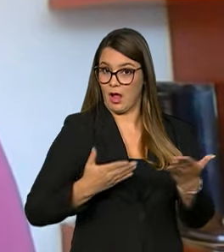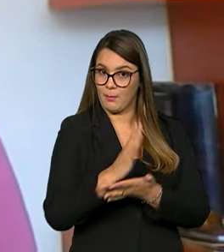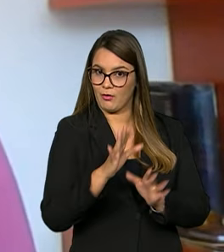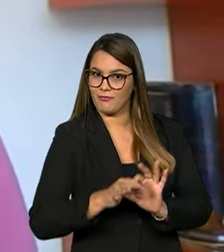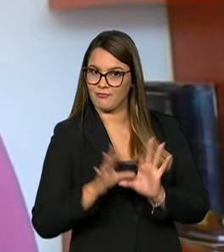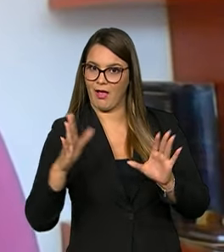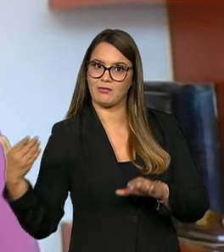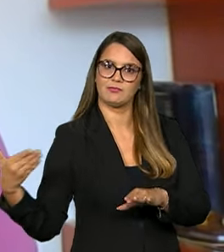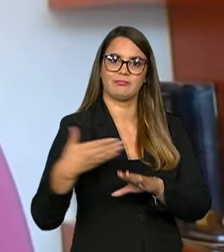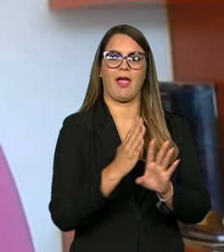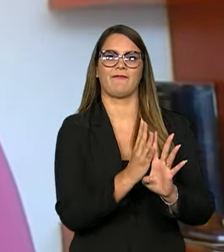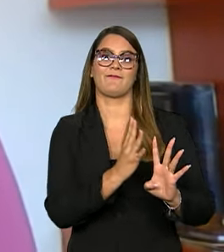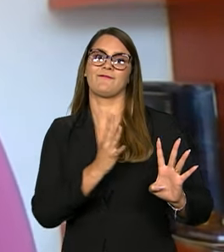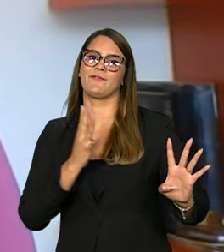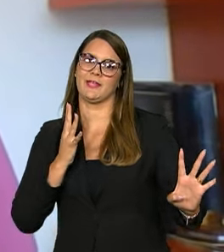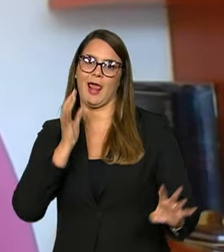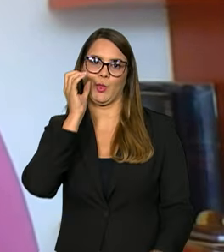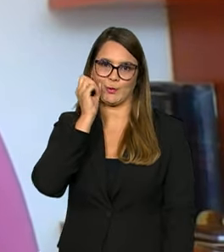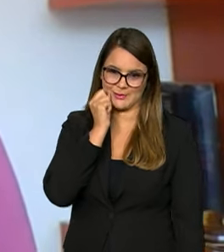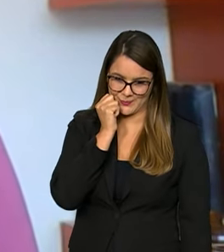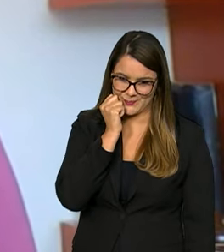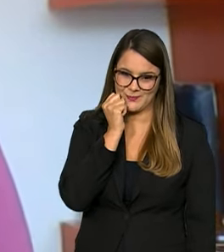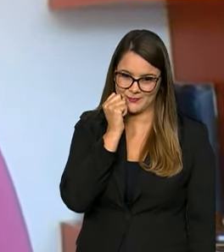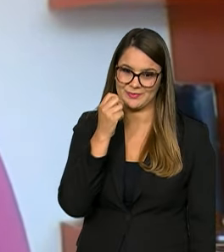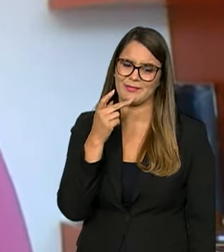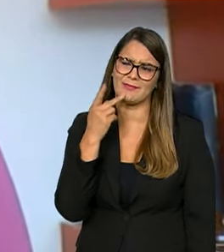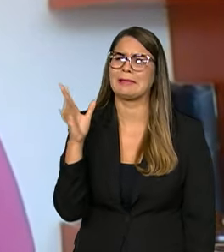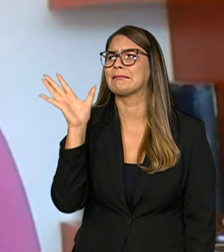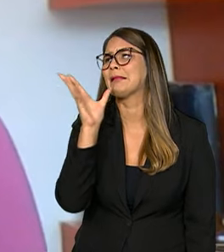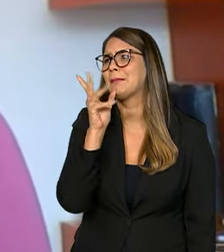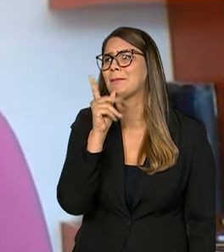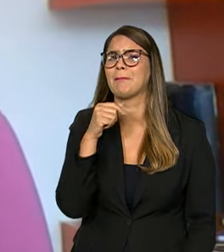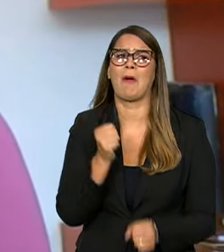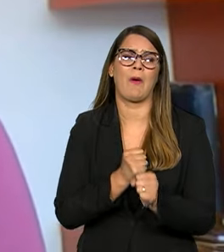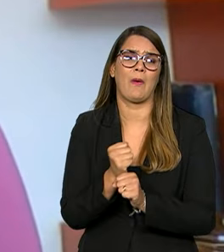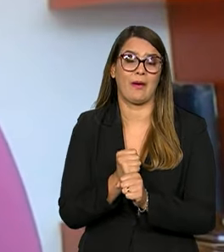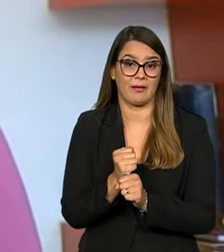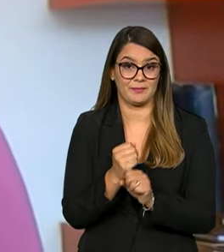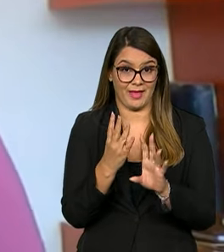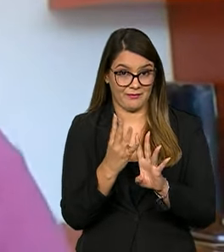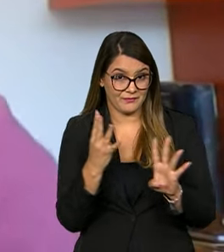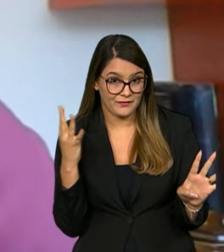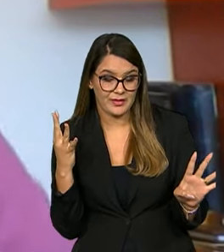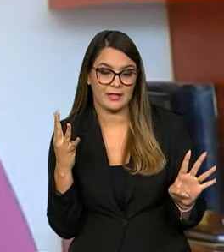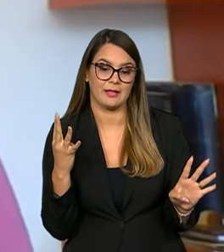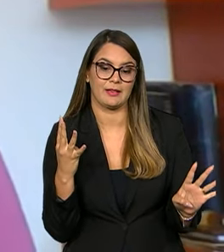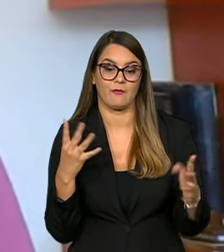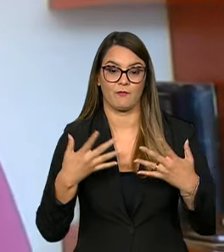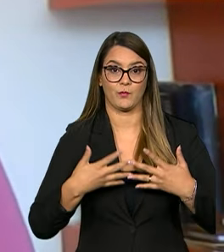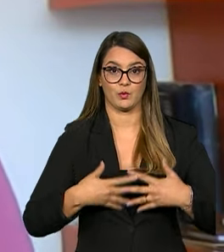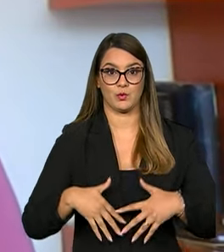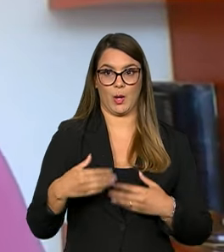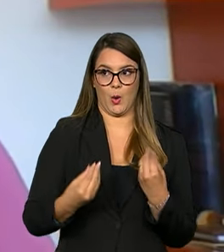na fila, né? A famosa fila da adoção, que as pessoas falam que demora muito. Essa fila, ela funciona da